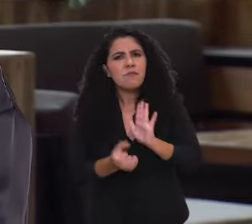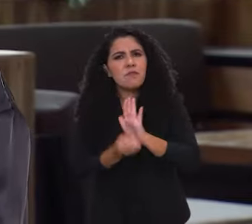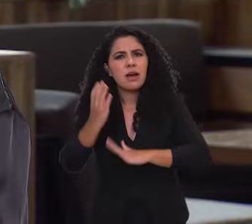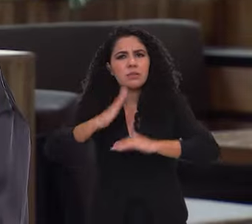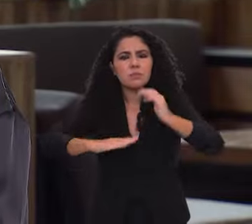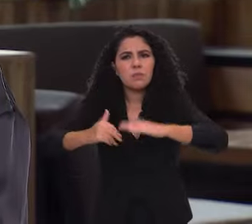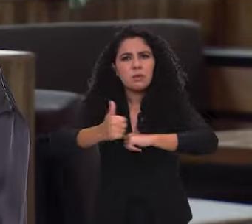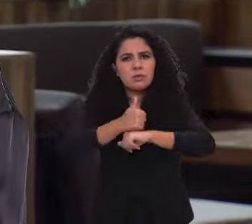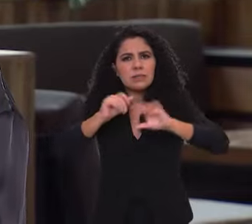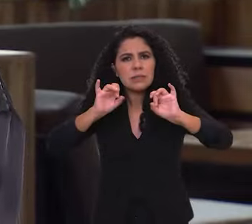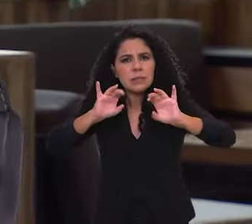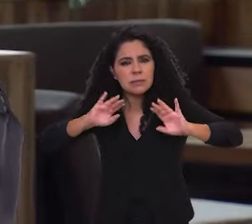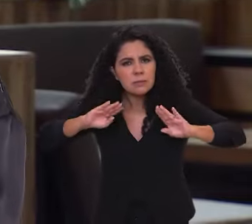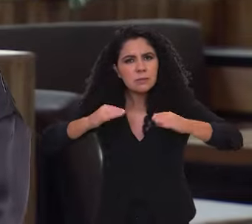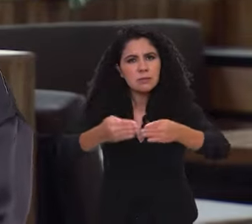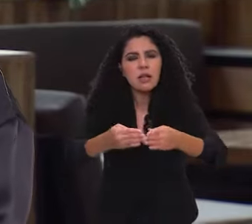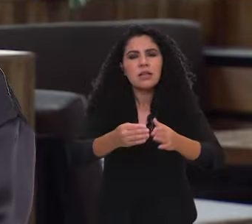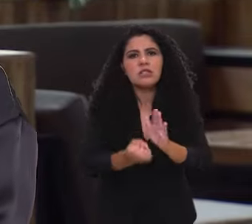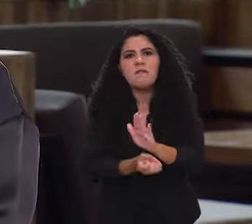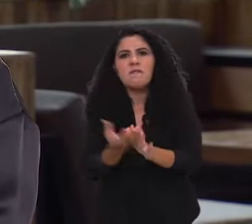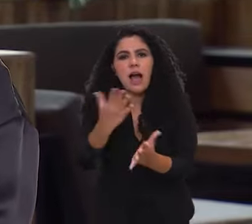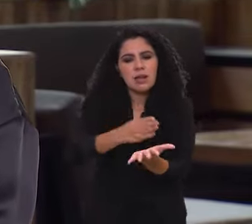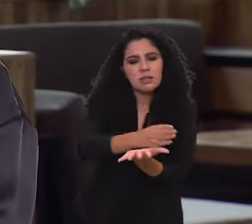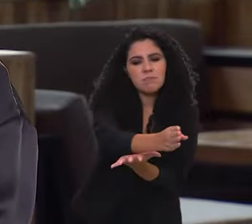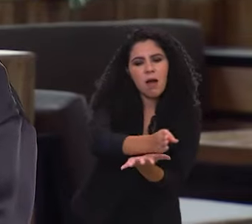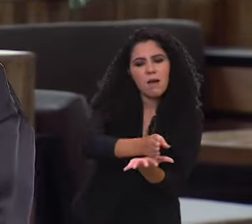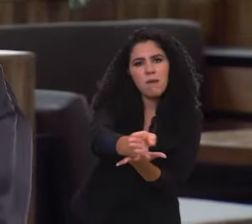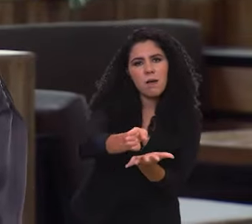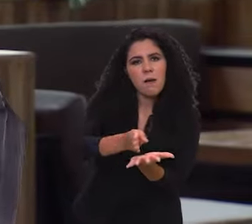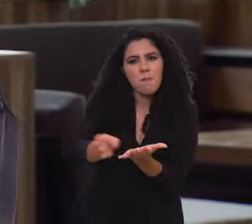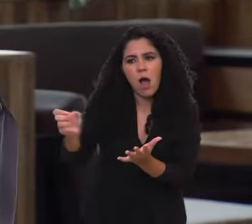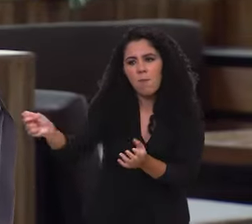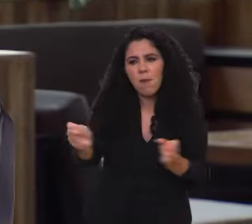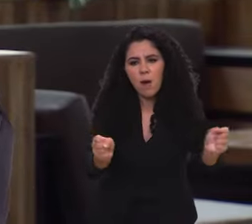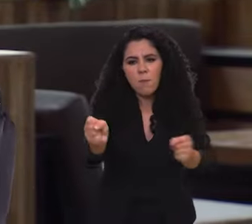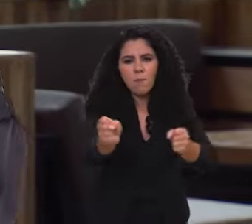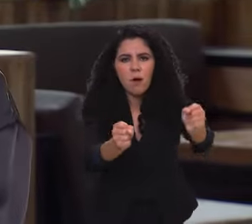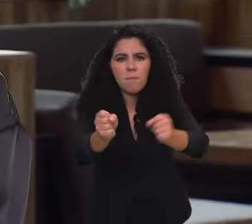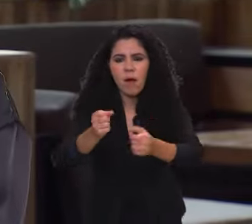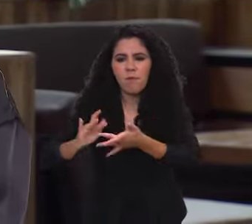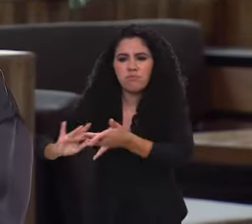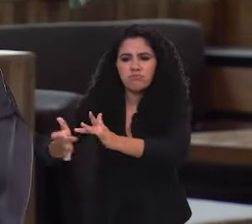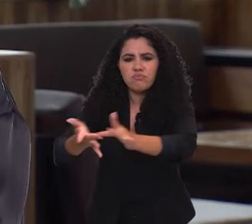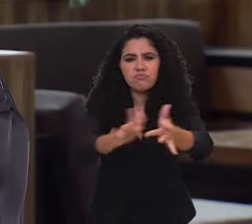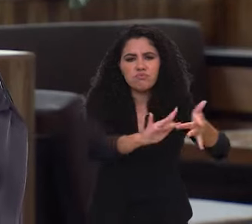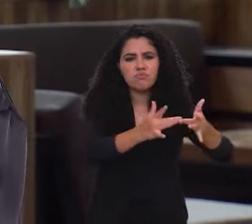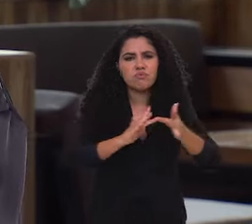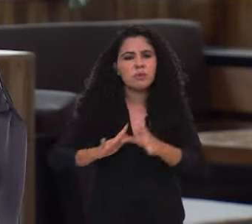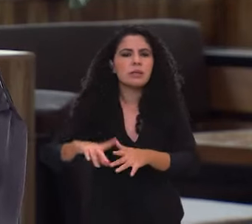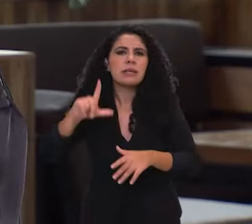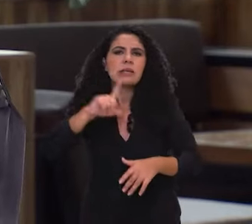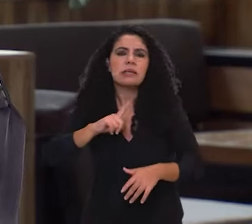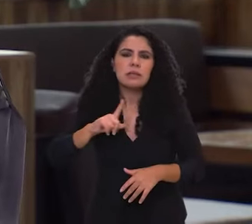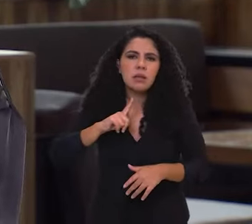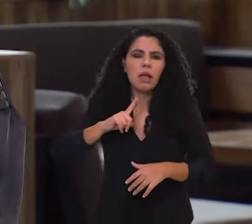especialistas de diversos segmentos que trabalham desde as relações internacionais,